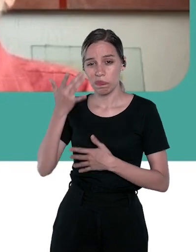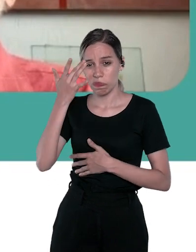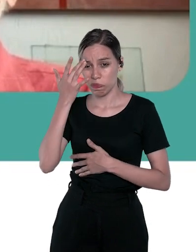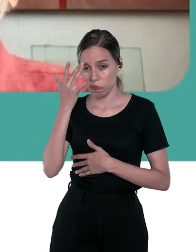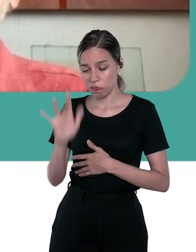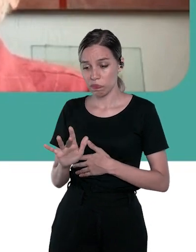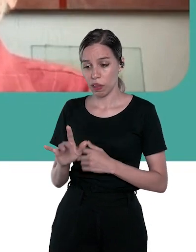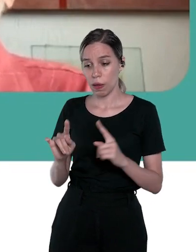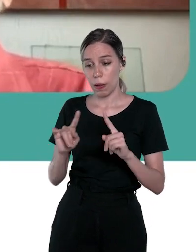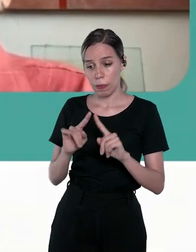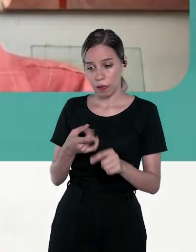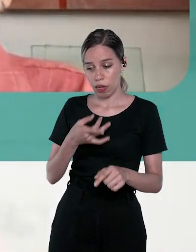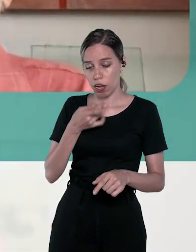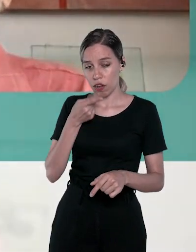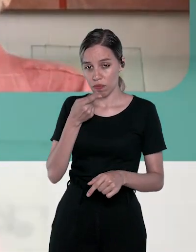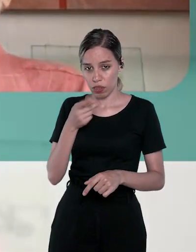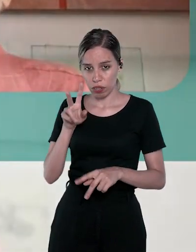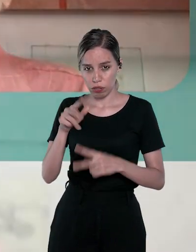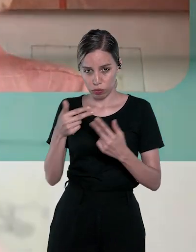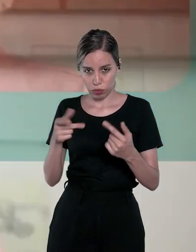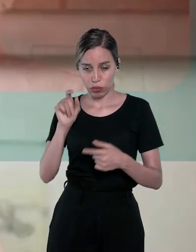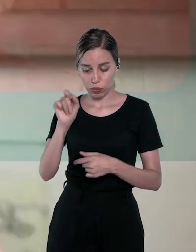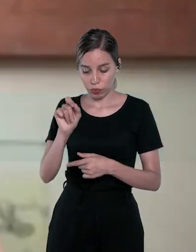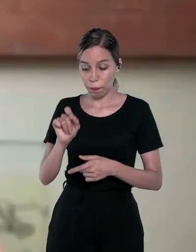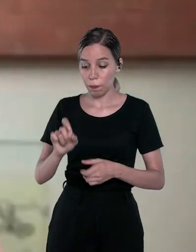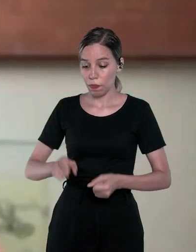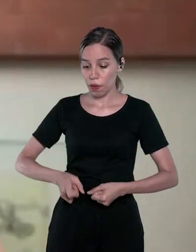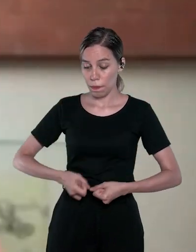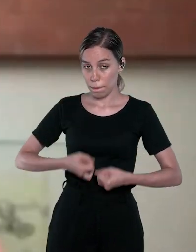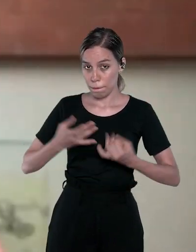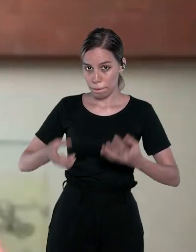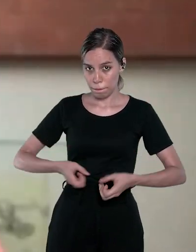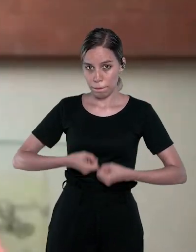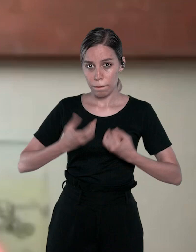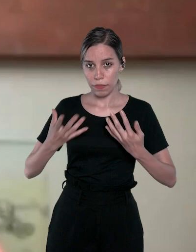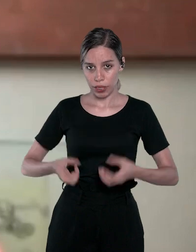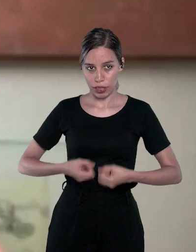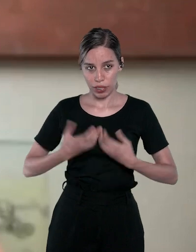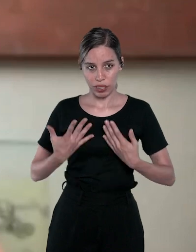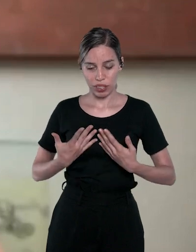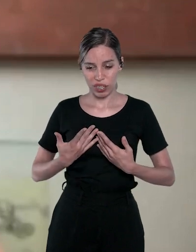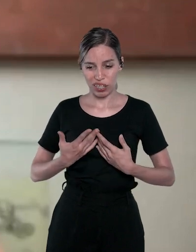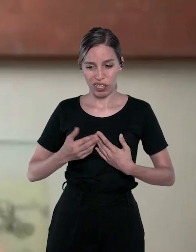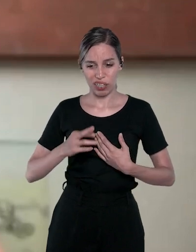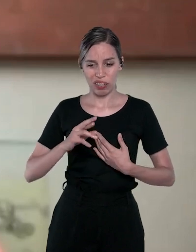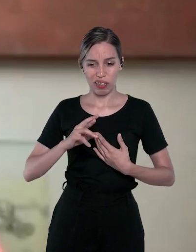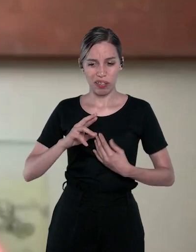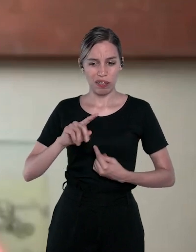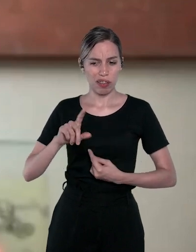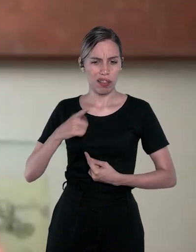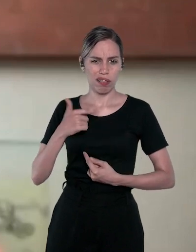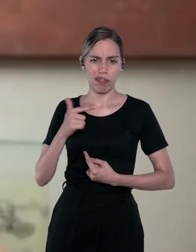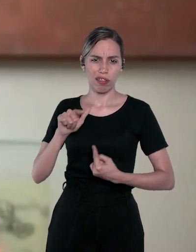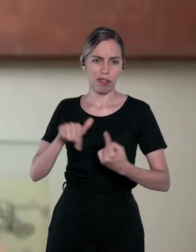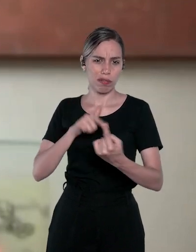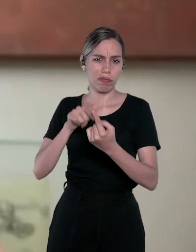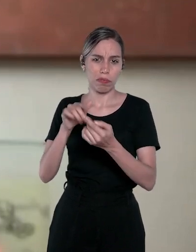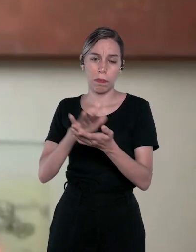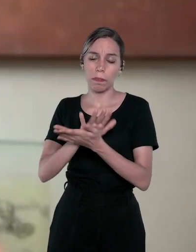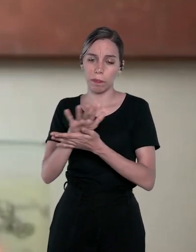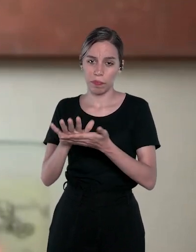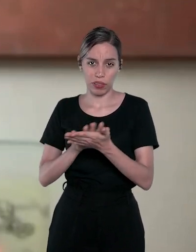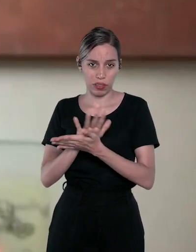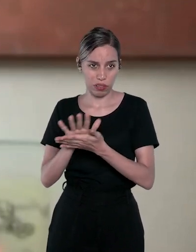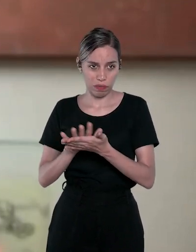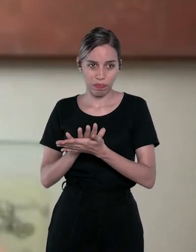várias pessoas, que a poesia não serve para nada, mas